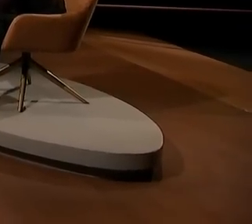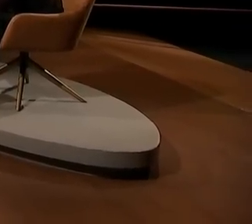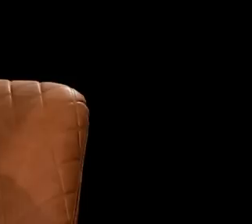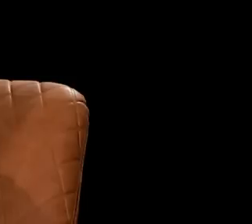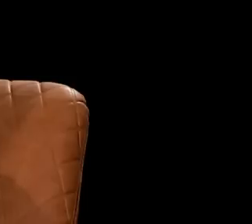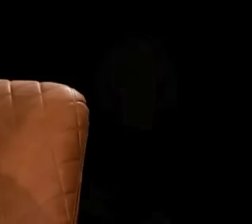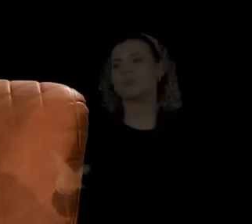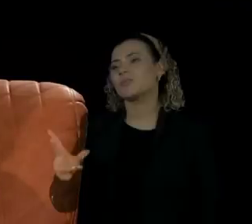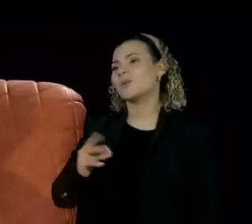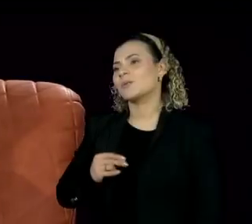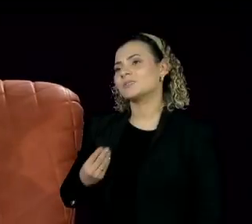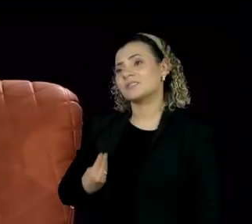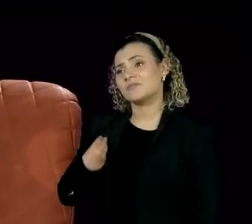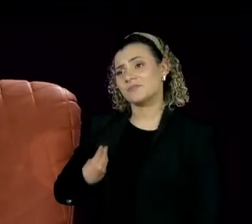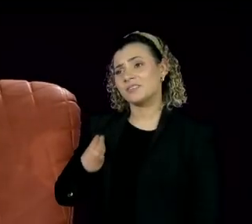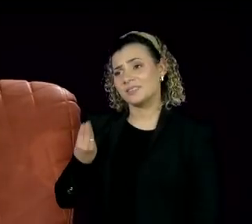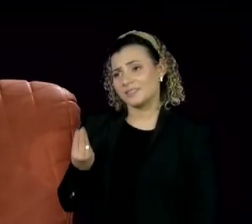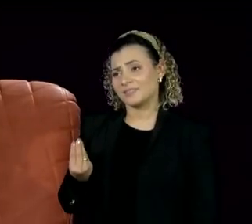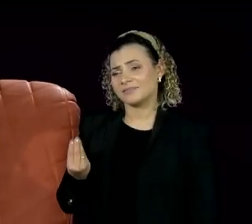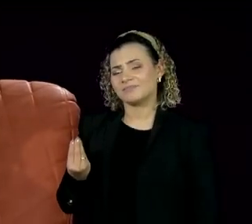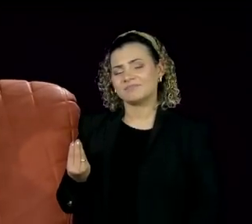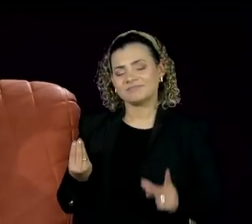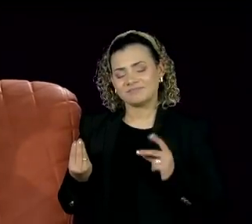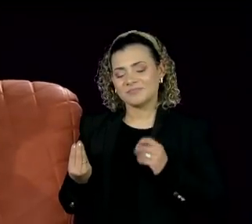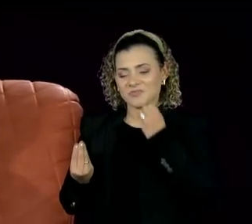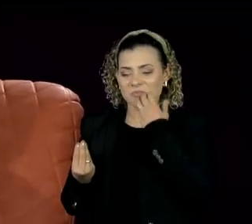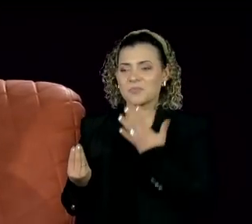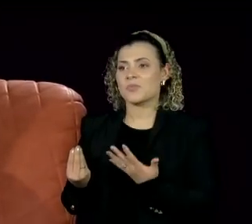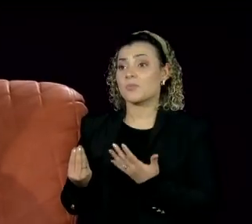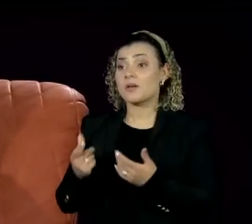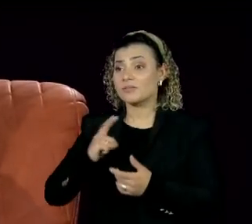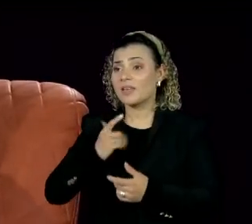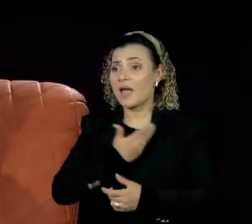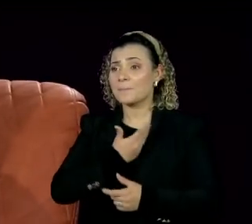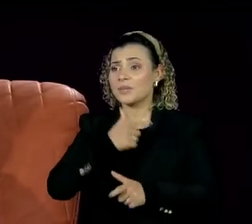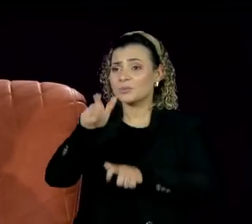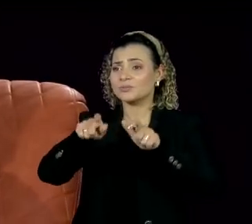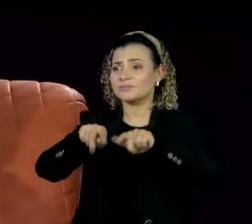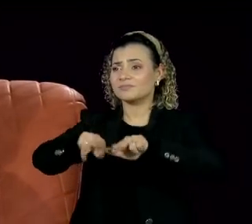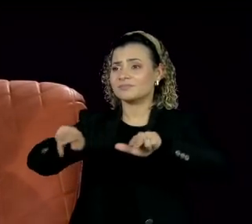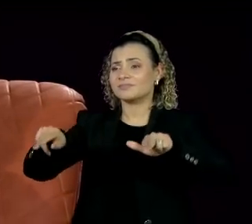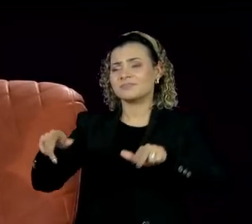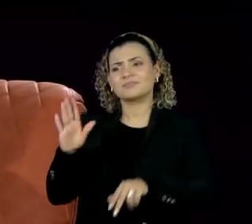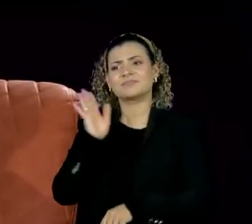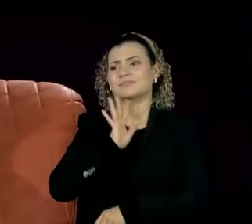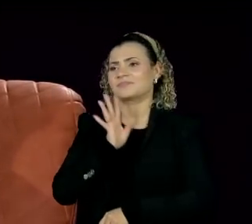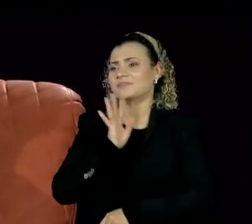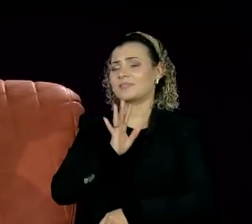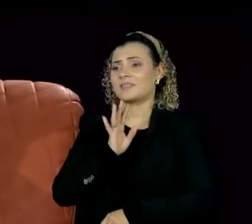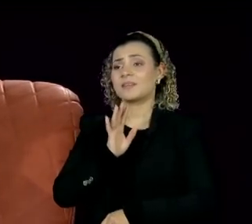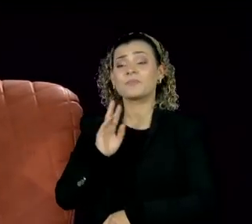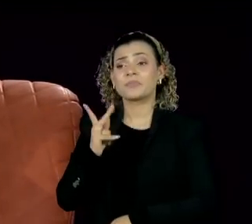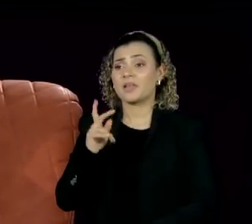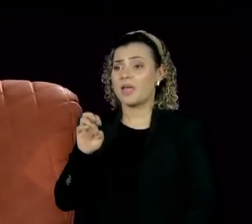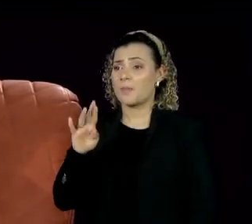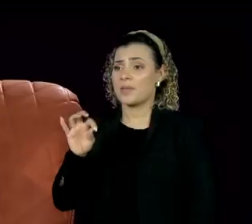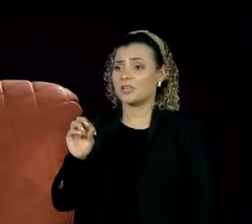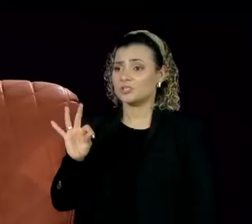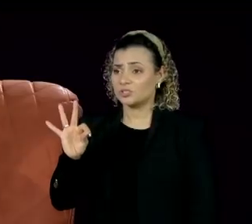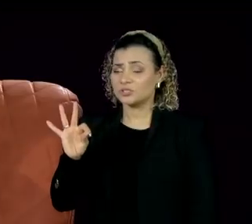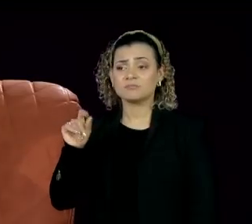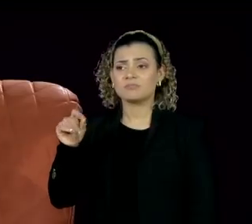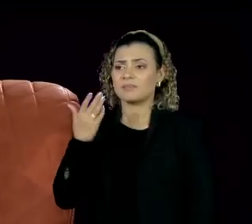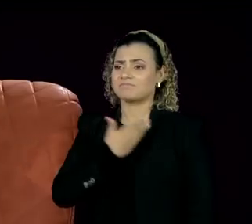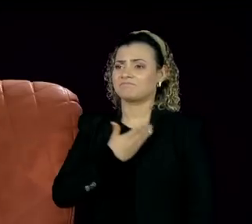Cara, a vida foi boa comigo, porque eu tenho amigos muito, muito legais. O Herbert é um grande parceiro, né? Um